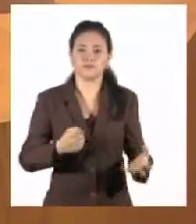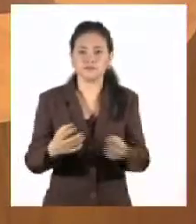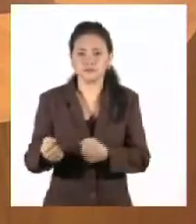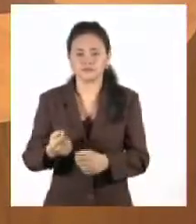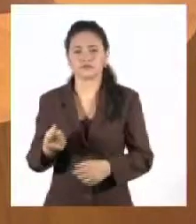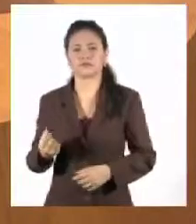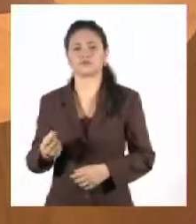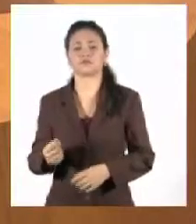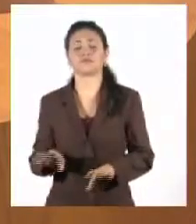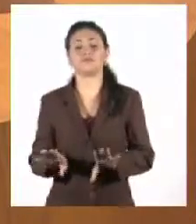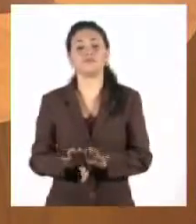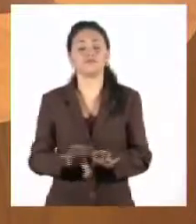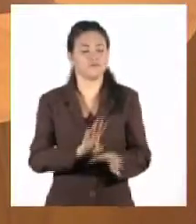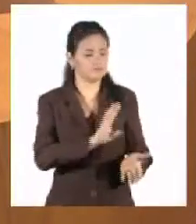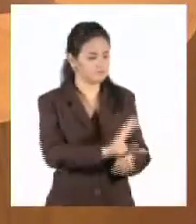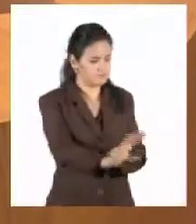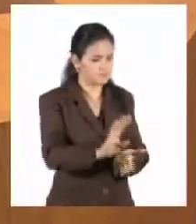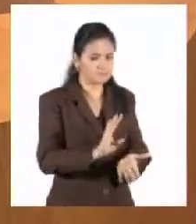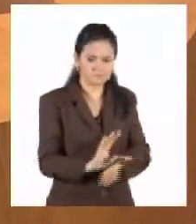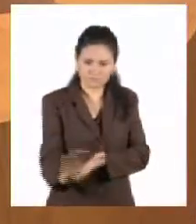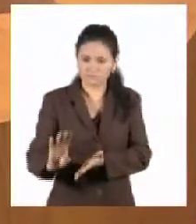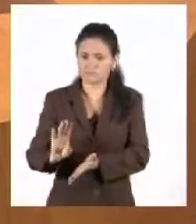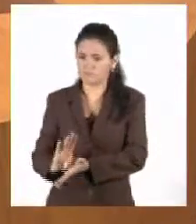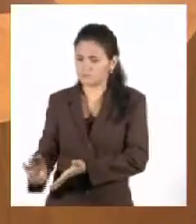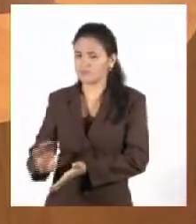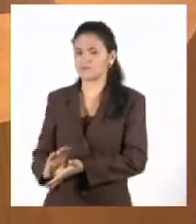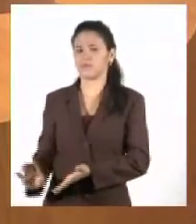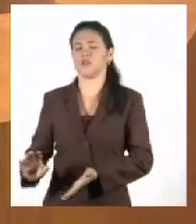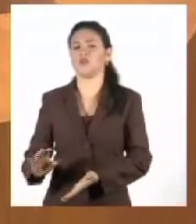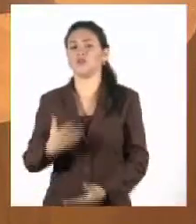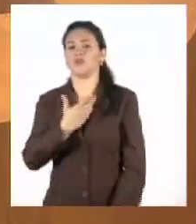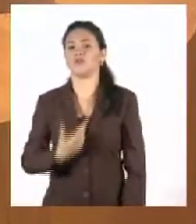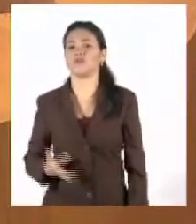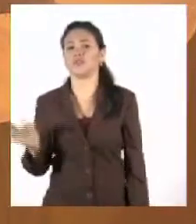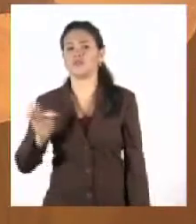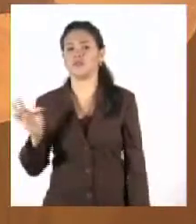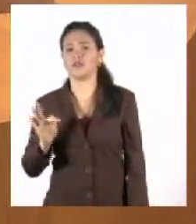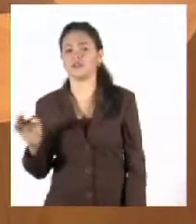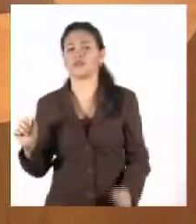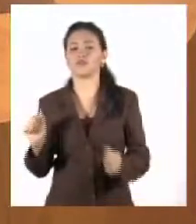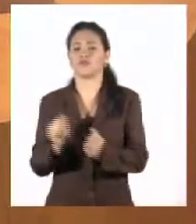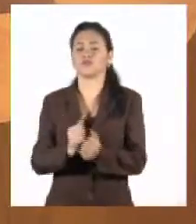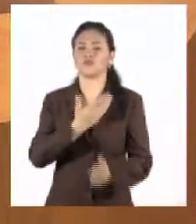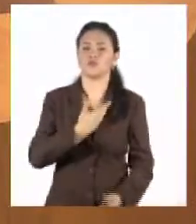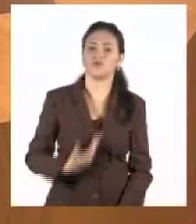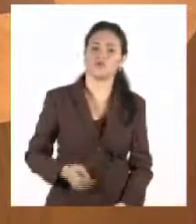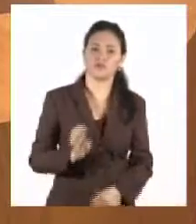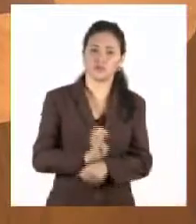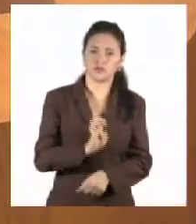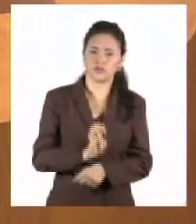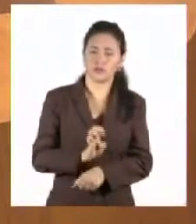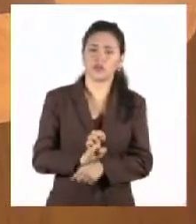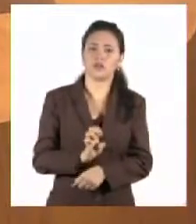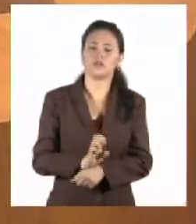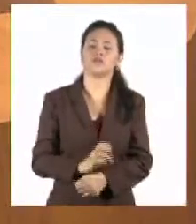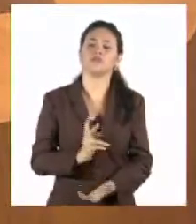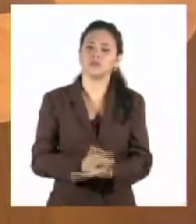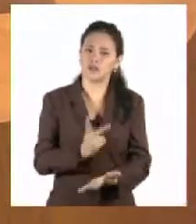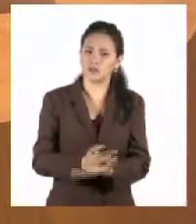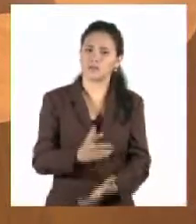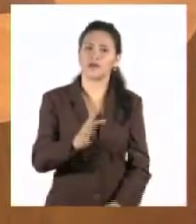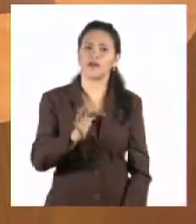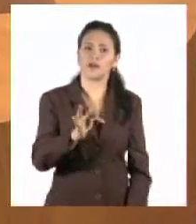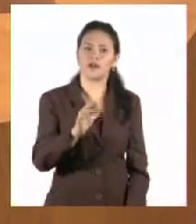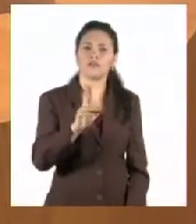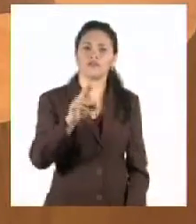repasses do governo federal, juntamente com o governo do Estado, fizesse com que o Fundeb continuasse, esse Fundeb aqui continuasse